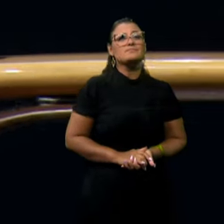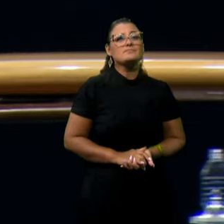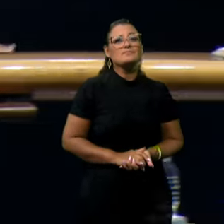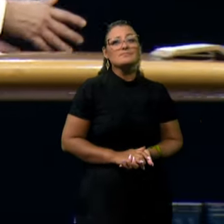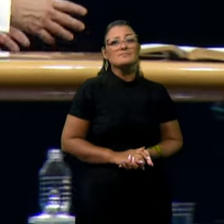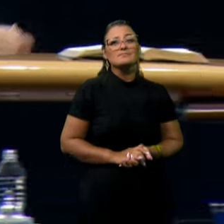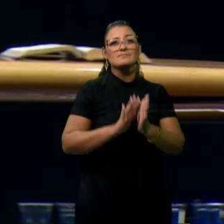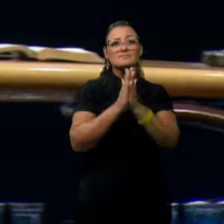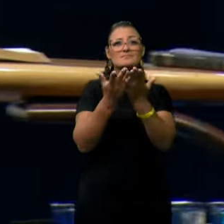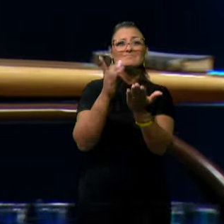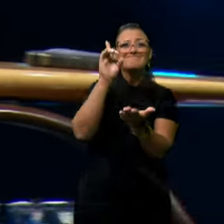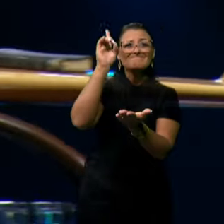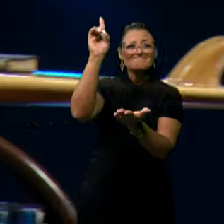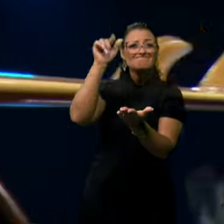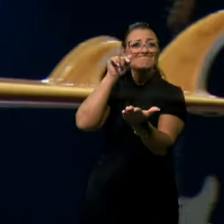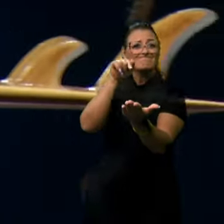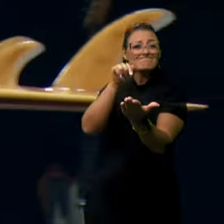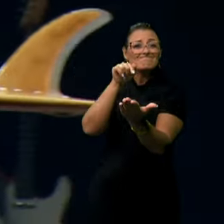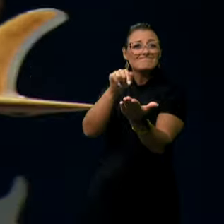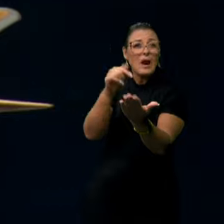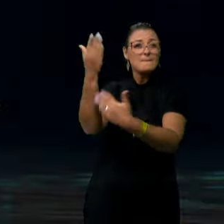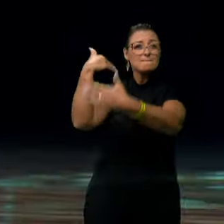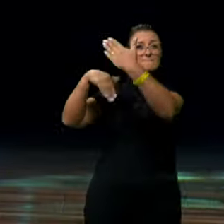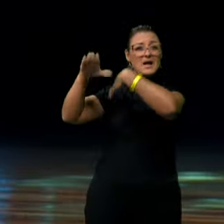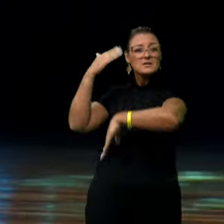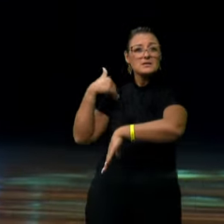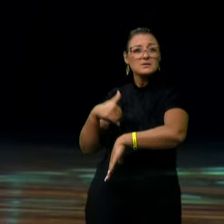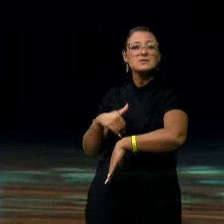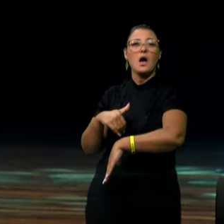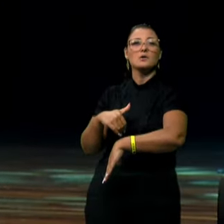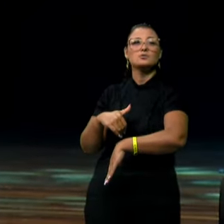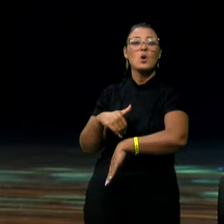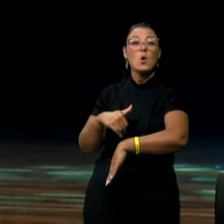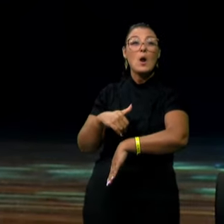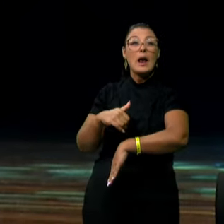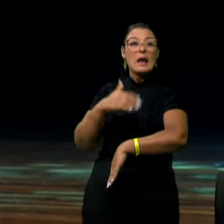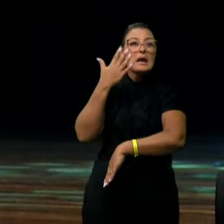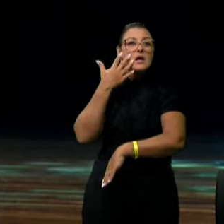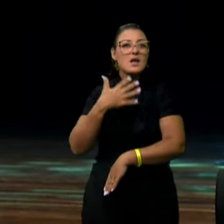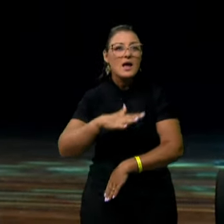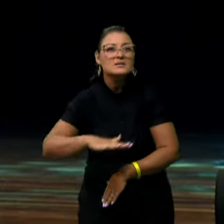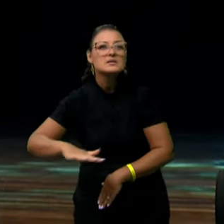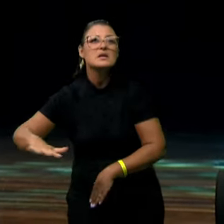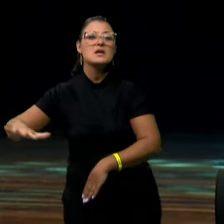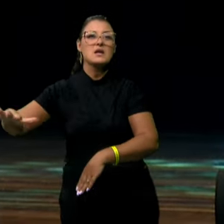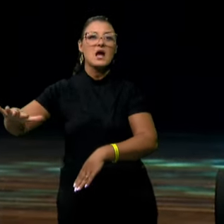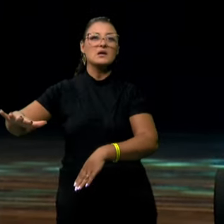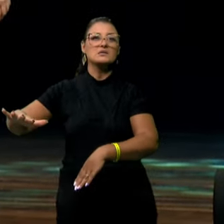a Bíblia diz que quando foram destruir as crianças nos dias de acontecendo